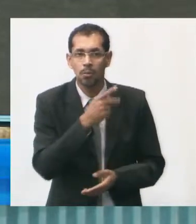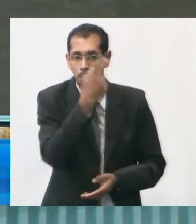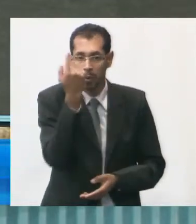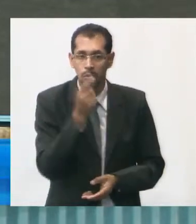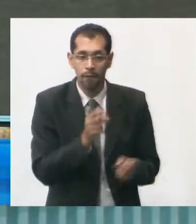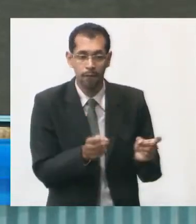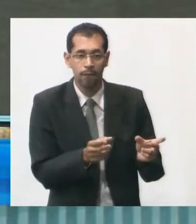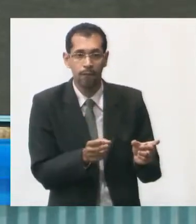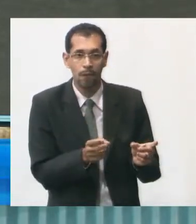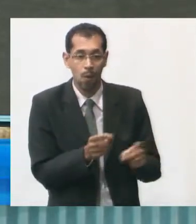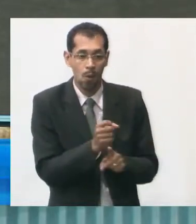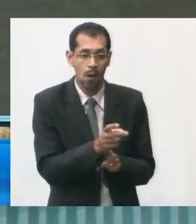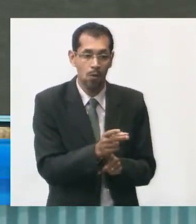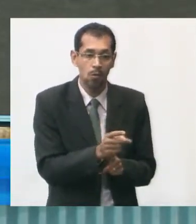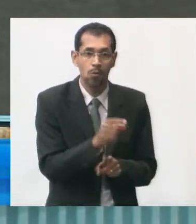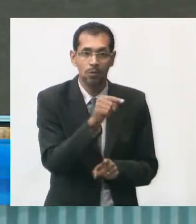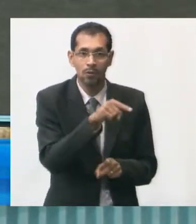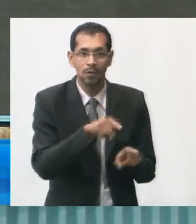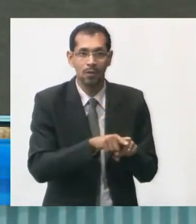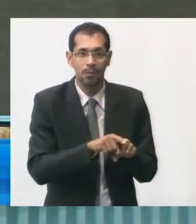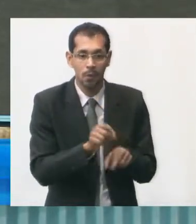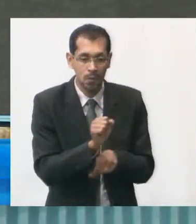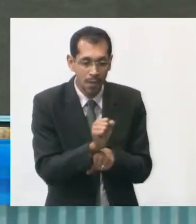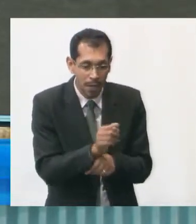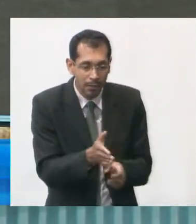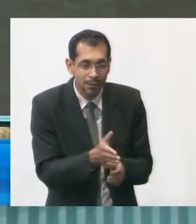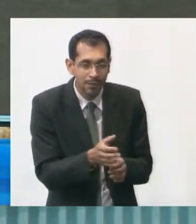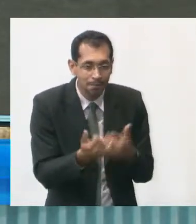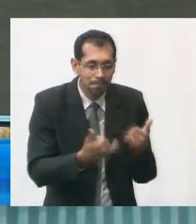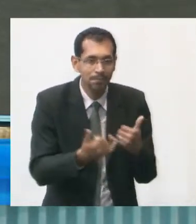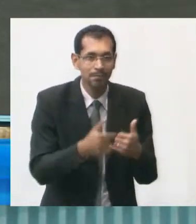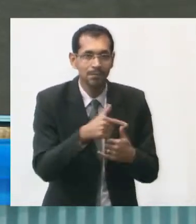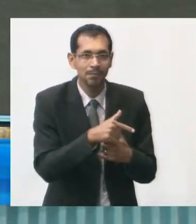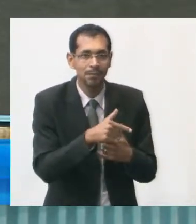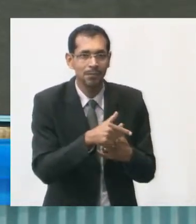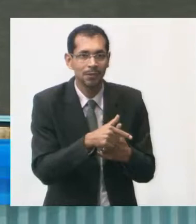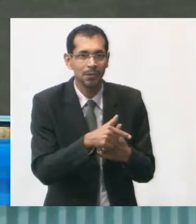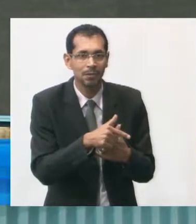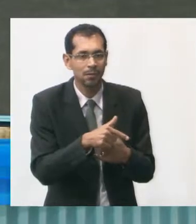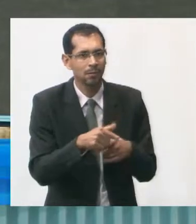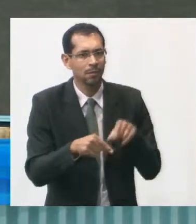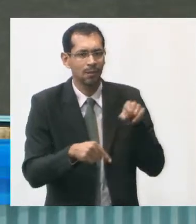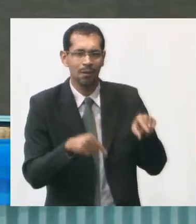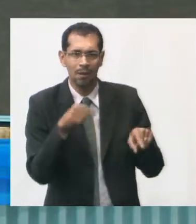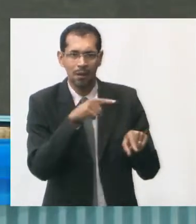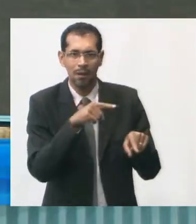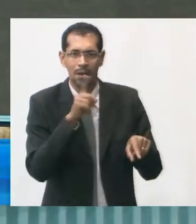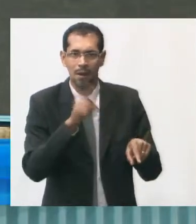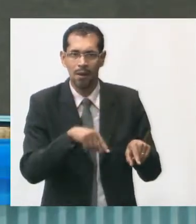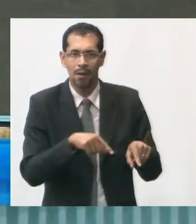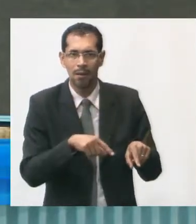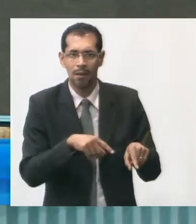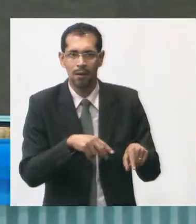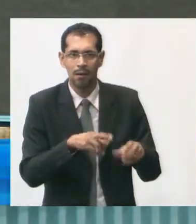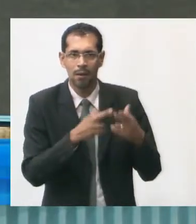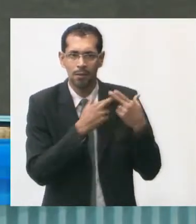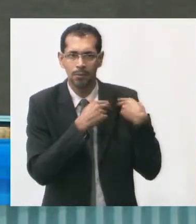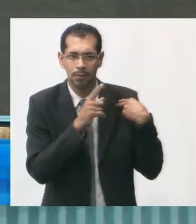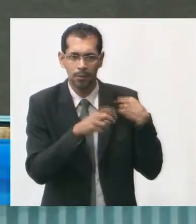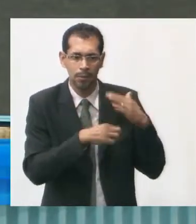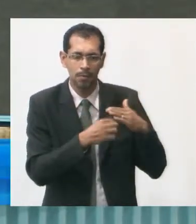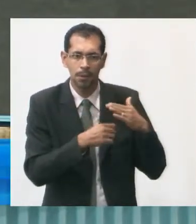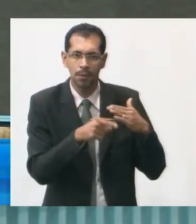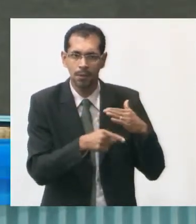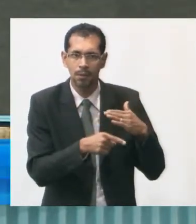pública. Um carrinho daquele também não é barato, então ele é um empresário, não é verdade? Então a reflexão tem que ser feita,